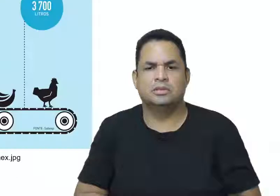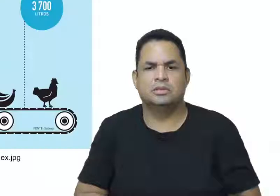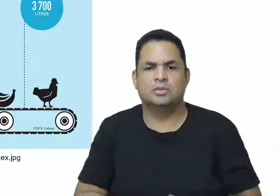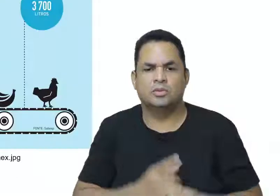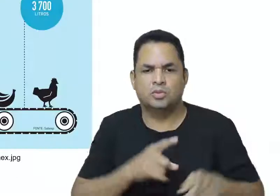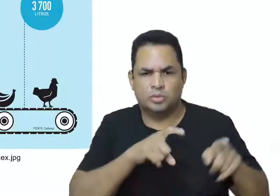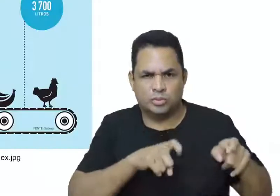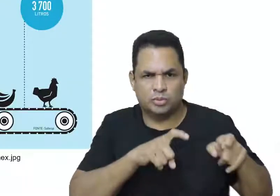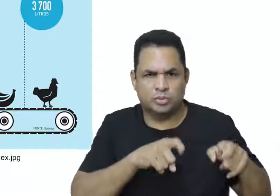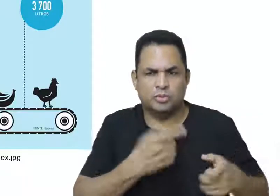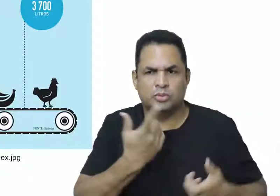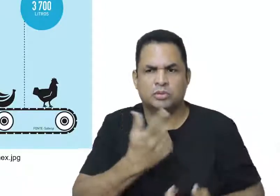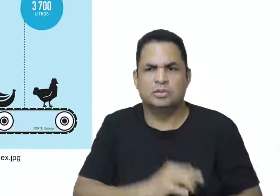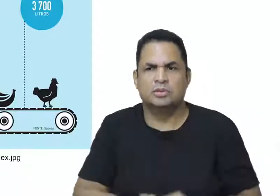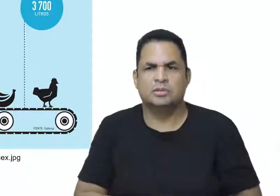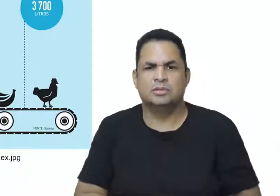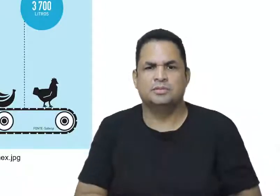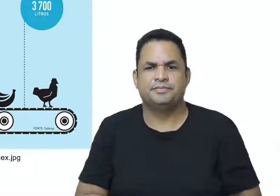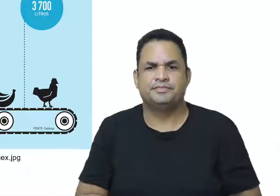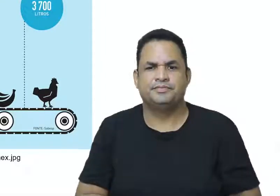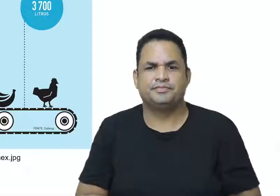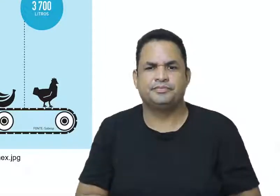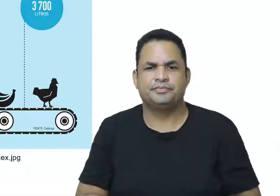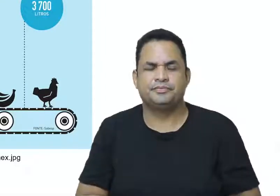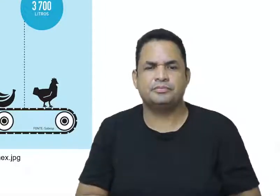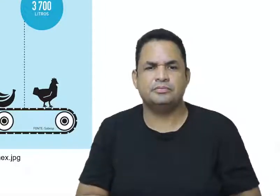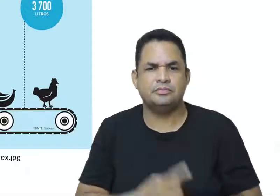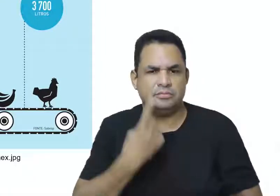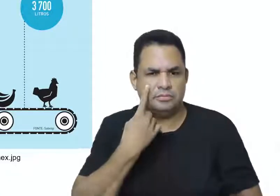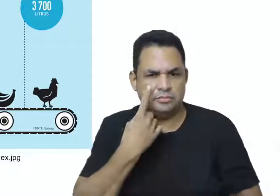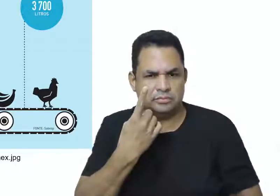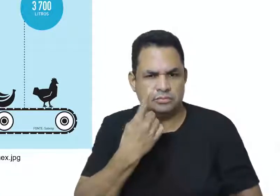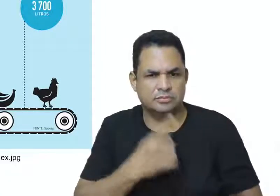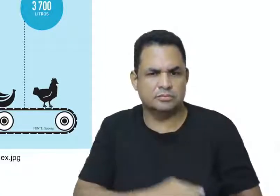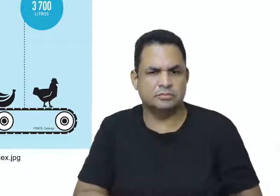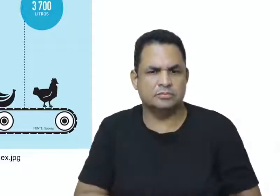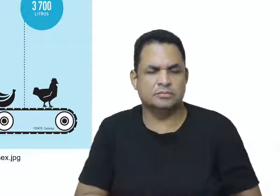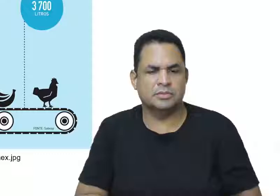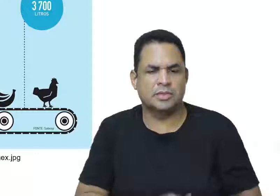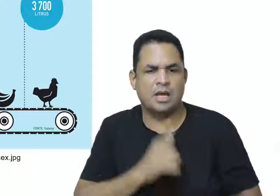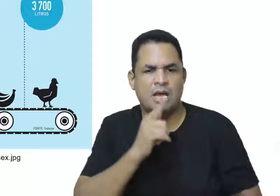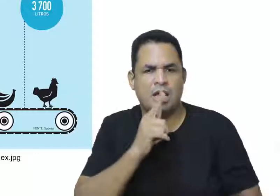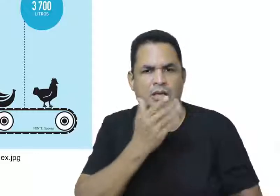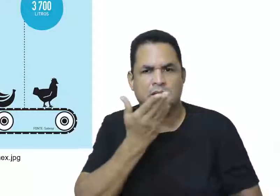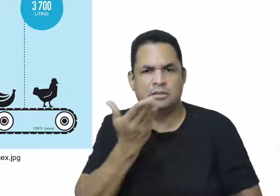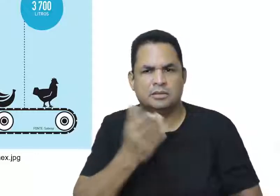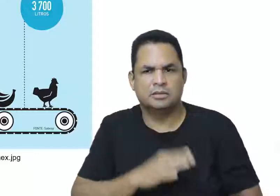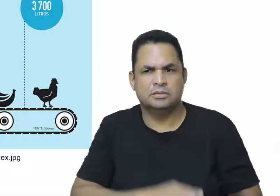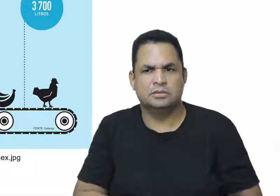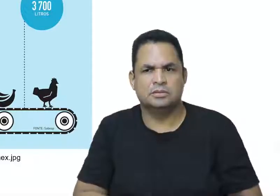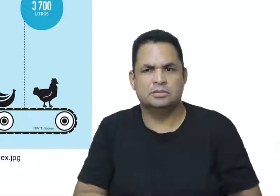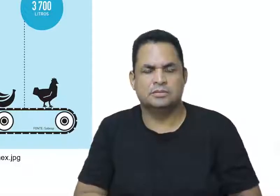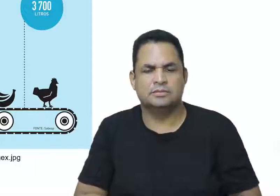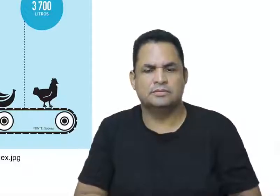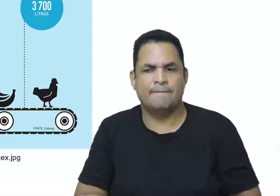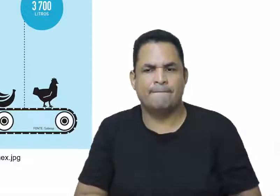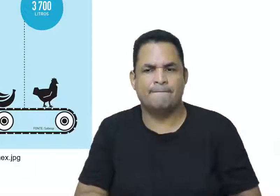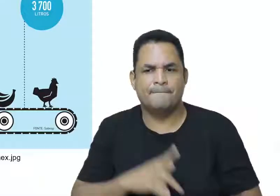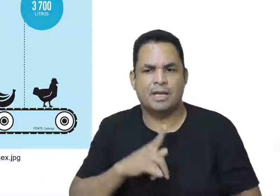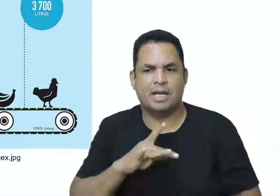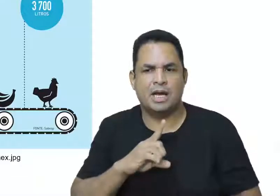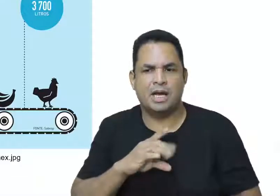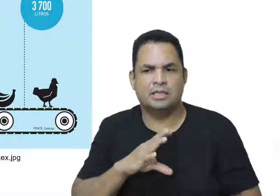a agricultura, tá? Daí você observa que a pegada hídrica é algo que